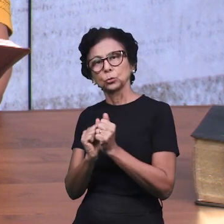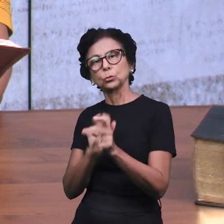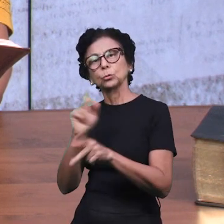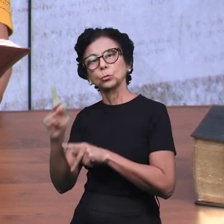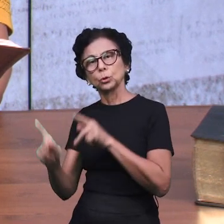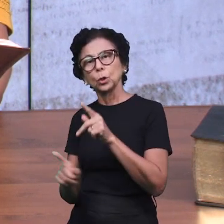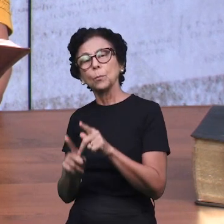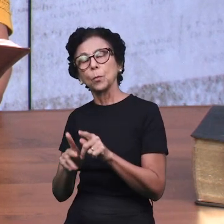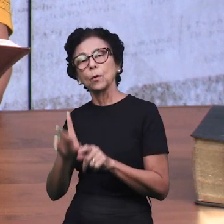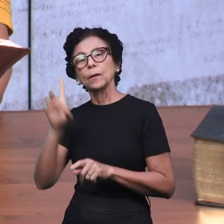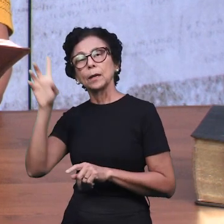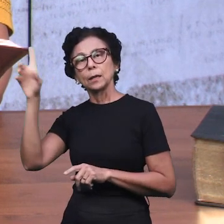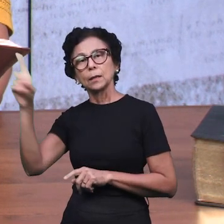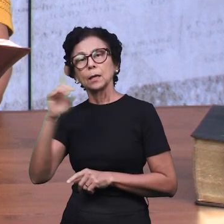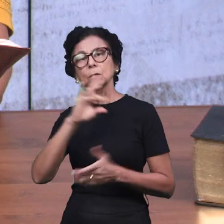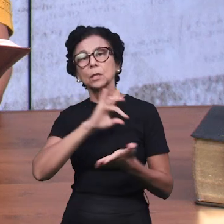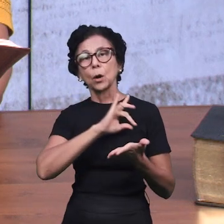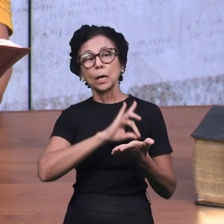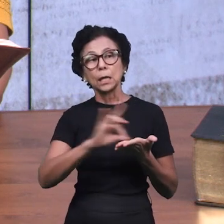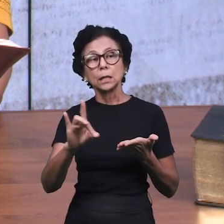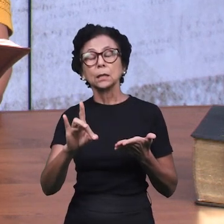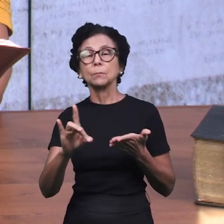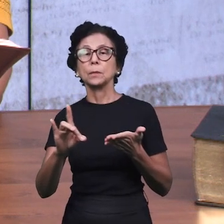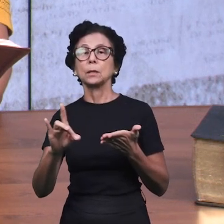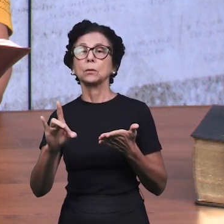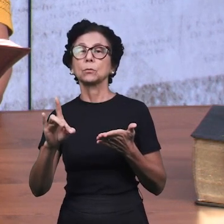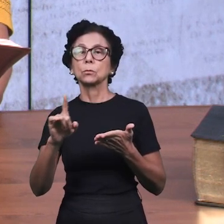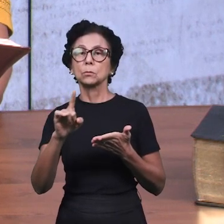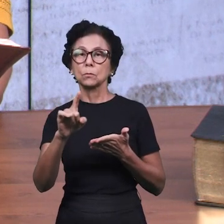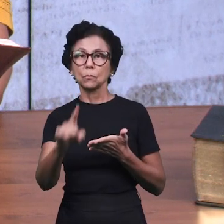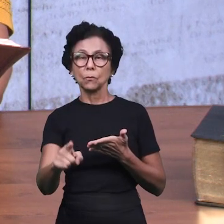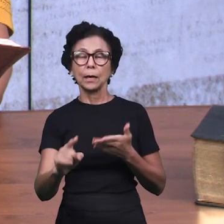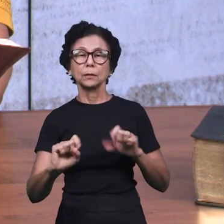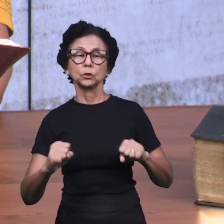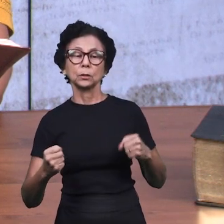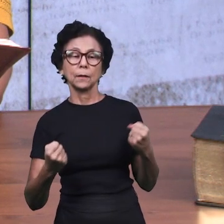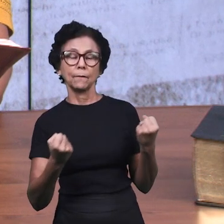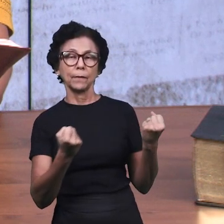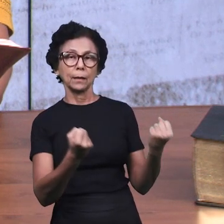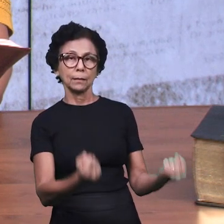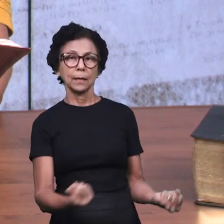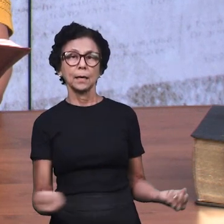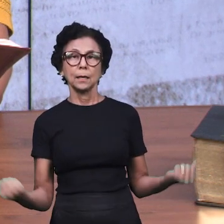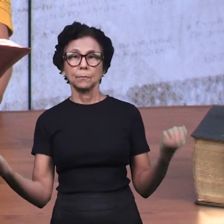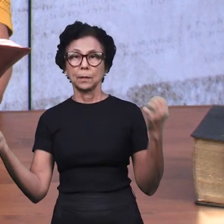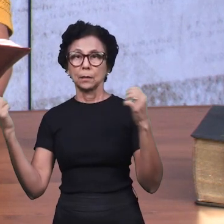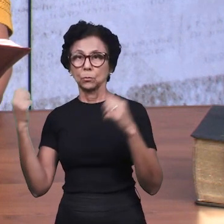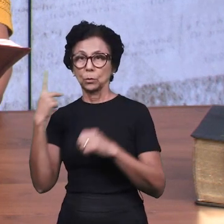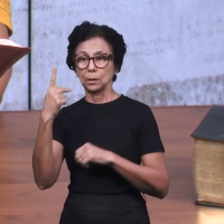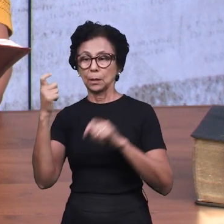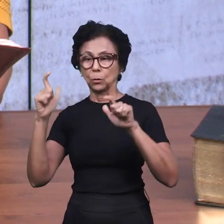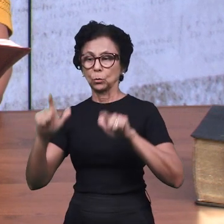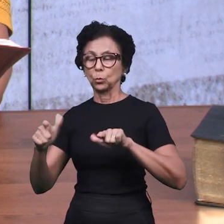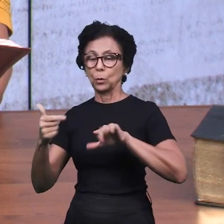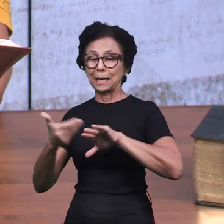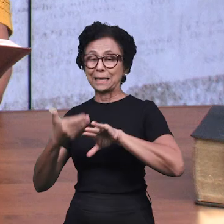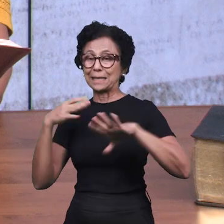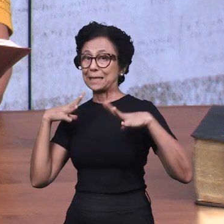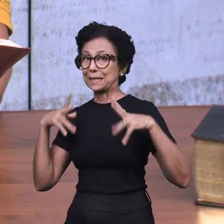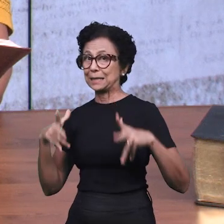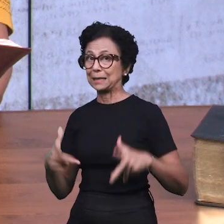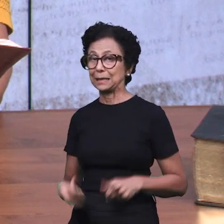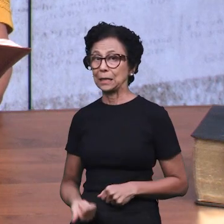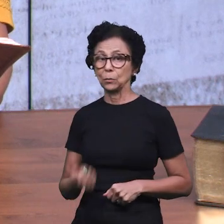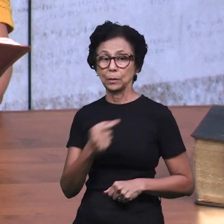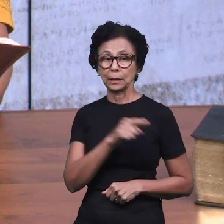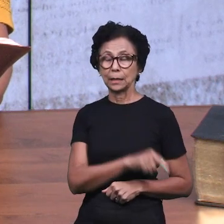inimigos diante de ti, pelo que o teu arraial será santo, para que ele não veja coisa feia em ti